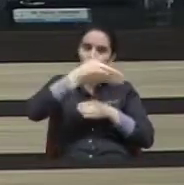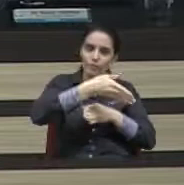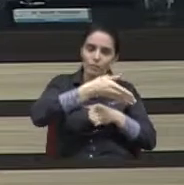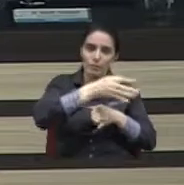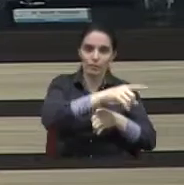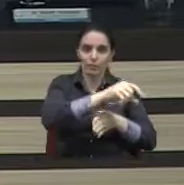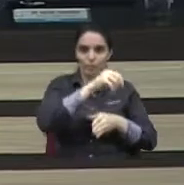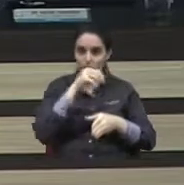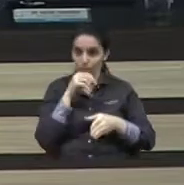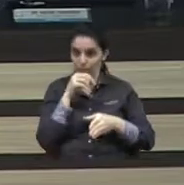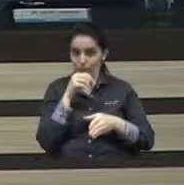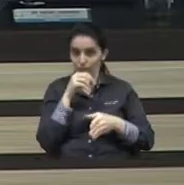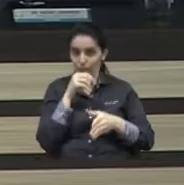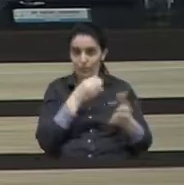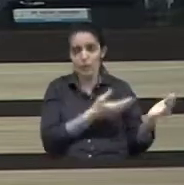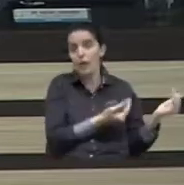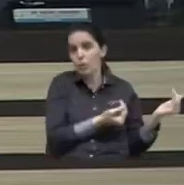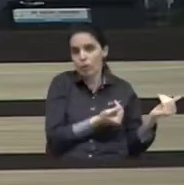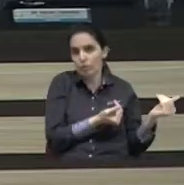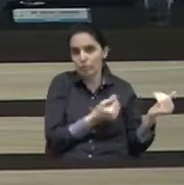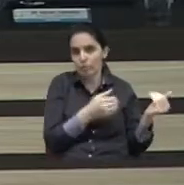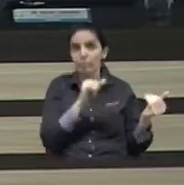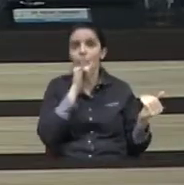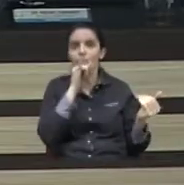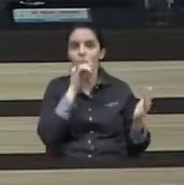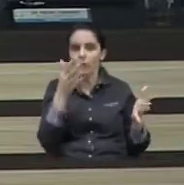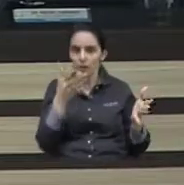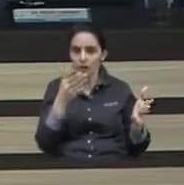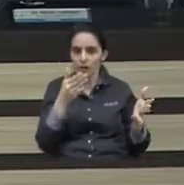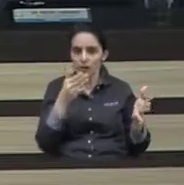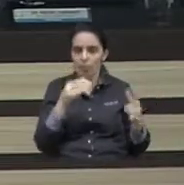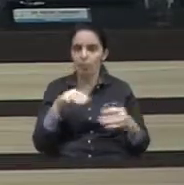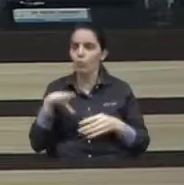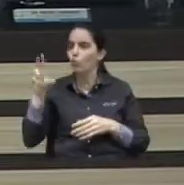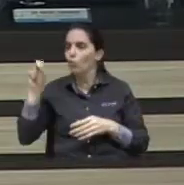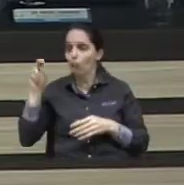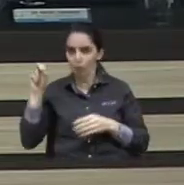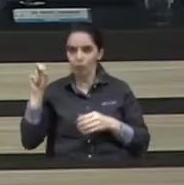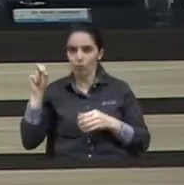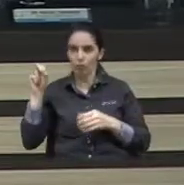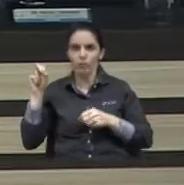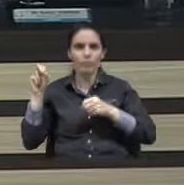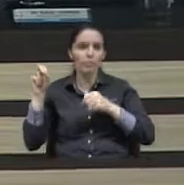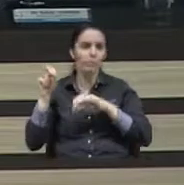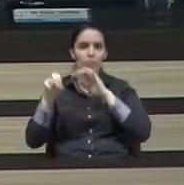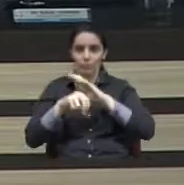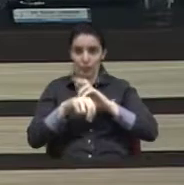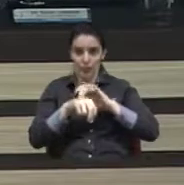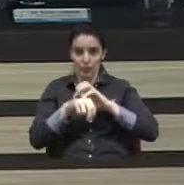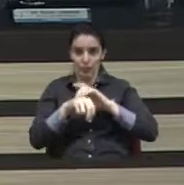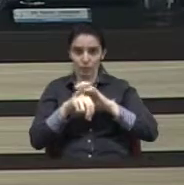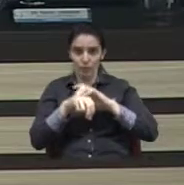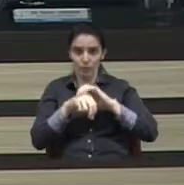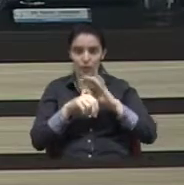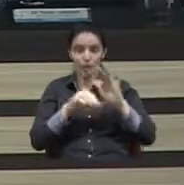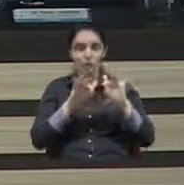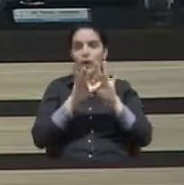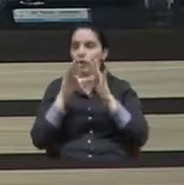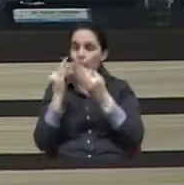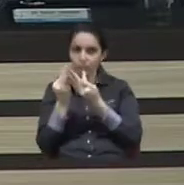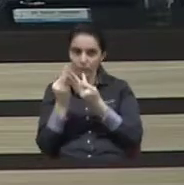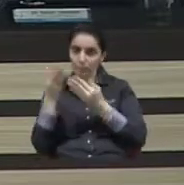é um jovem que vai buscar a medicação do seu avô, por exemplo, então, se ele chega lá às 7 horas da manhã, ele